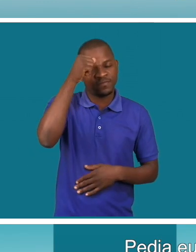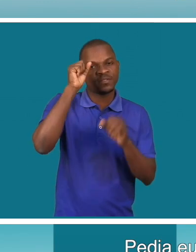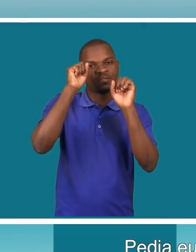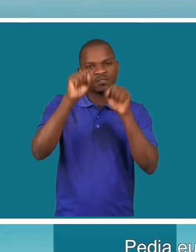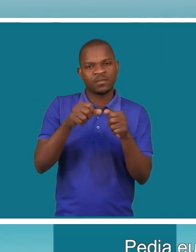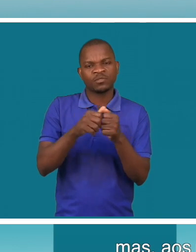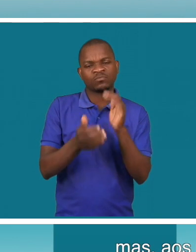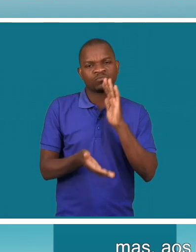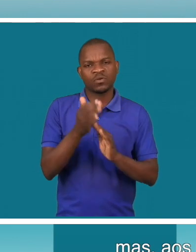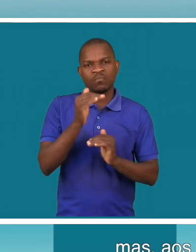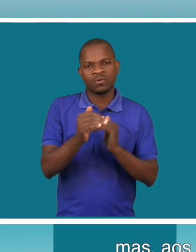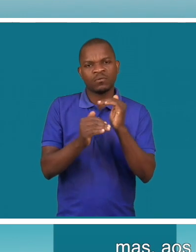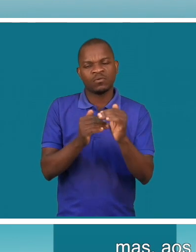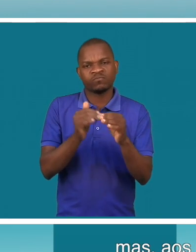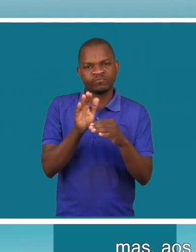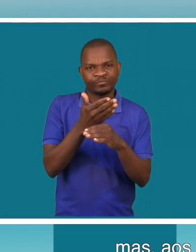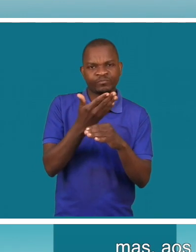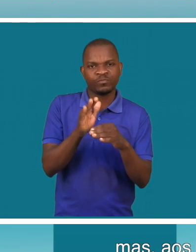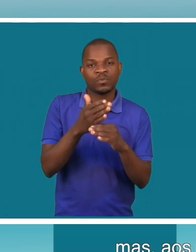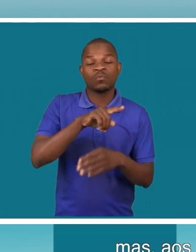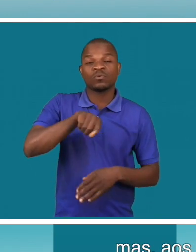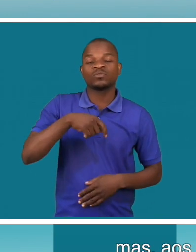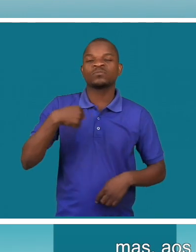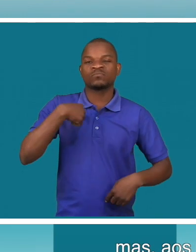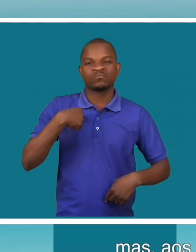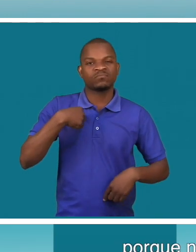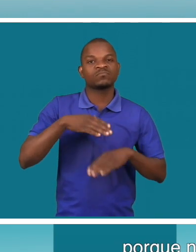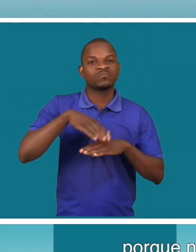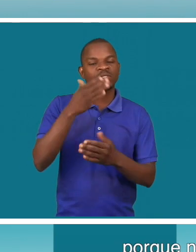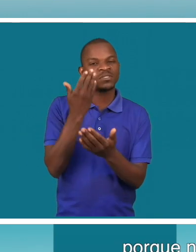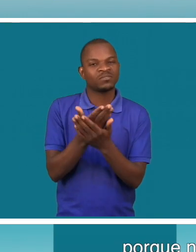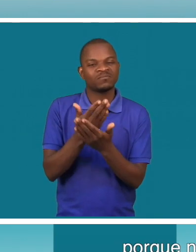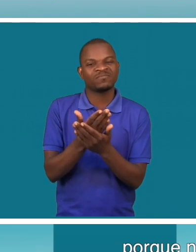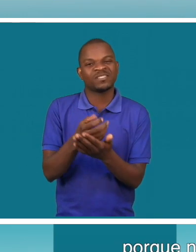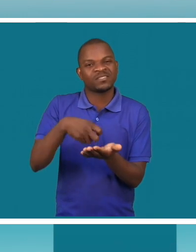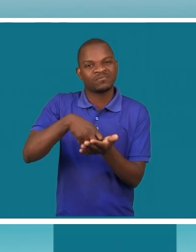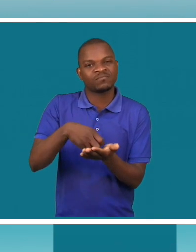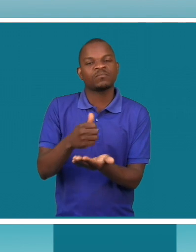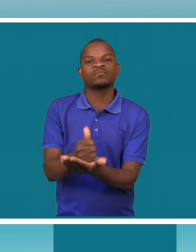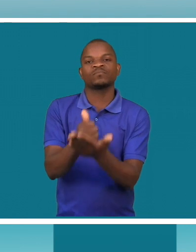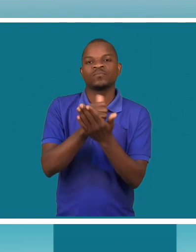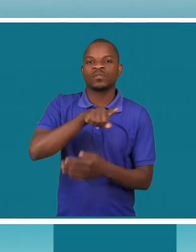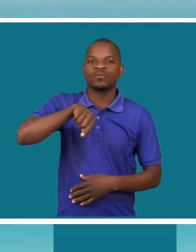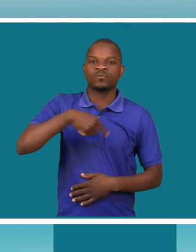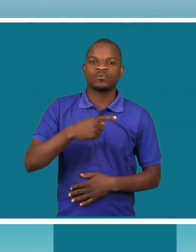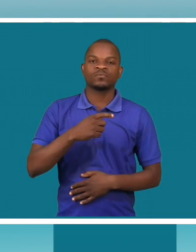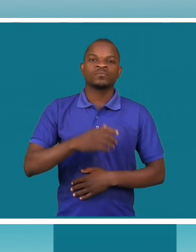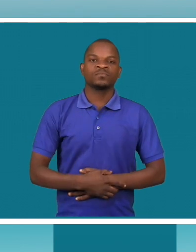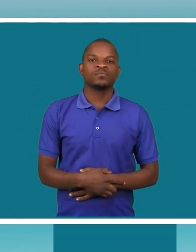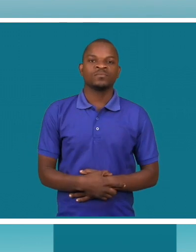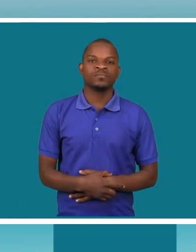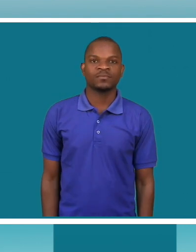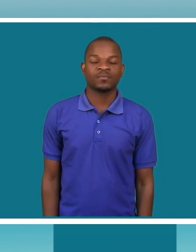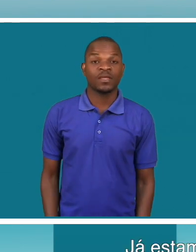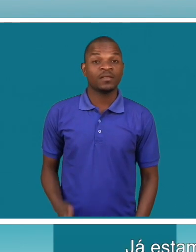sei que não é do dia para a noite, mas aos poucos minimizaram essa situação, porque nós estamos a passar muito mal. Apelava mesmo que fizesse alguma coisa